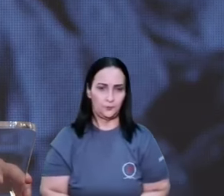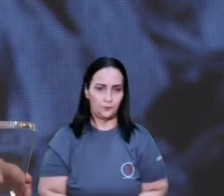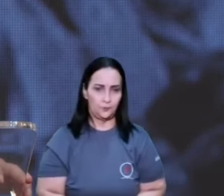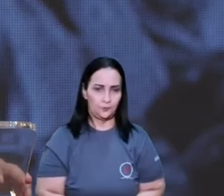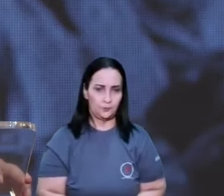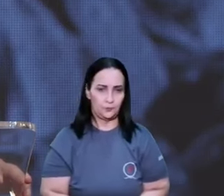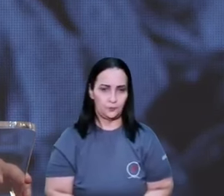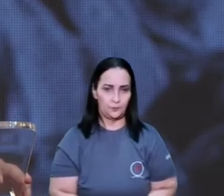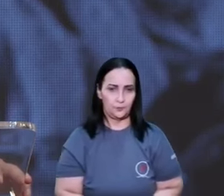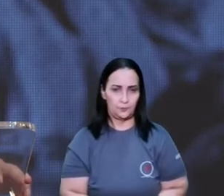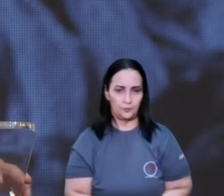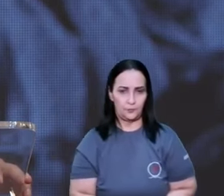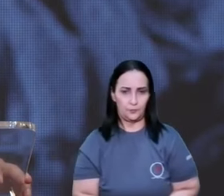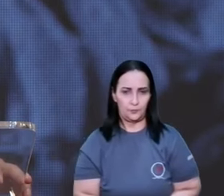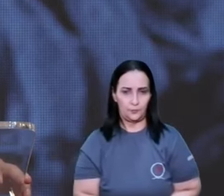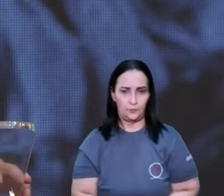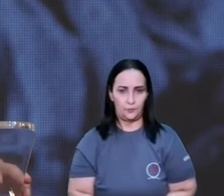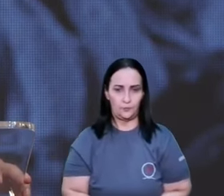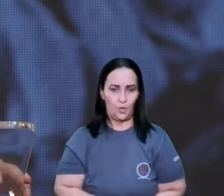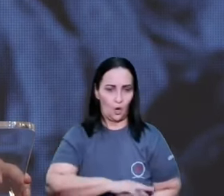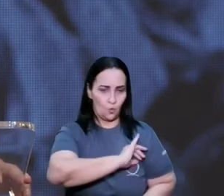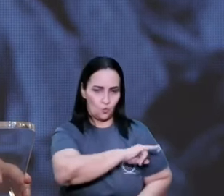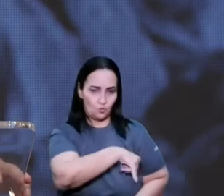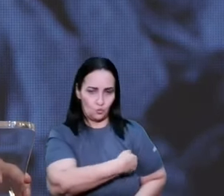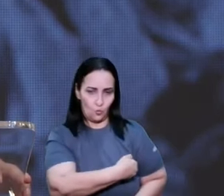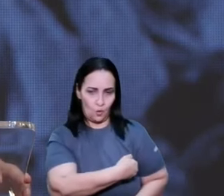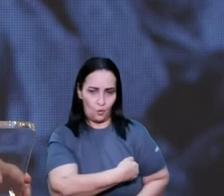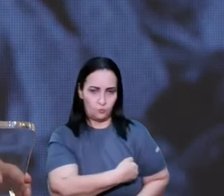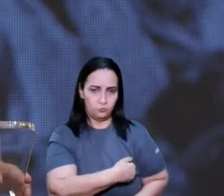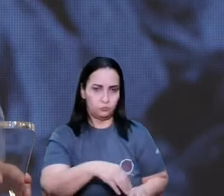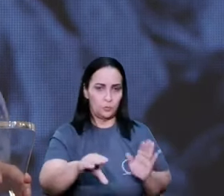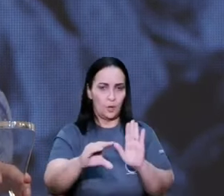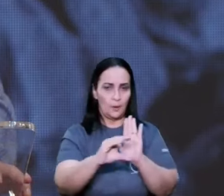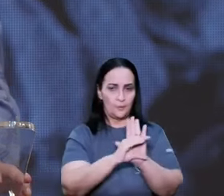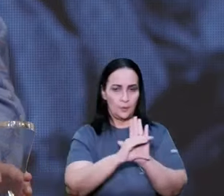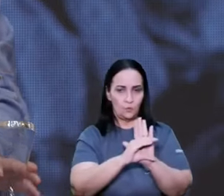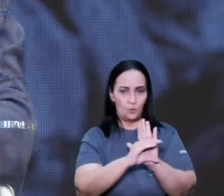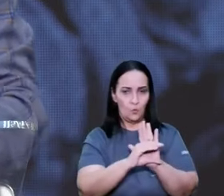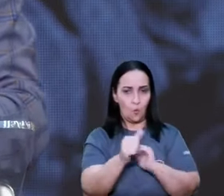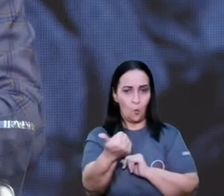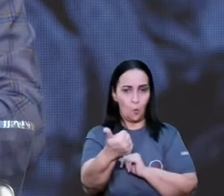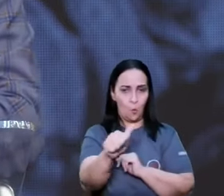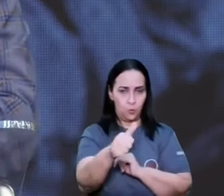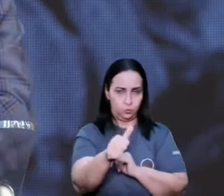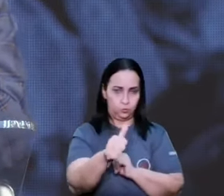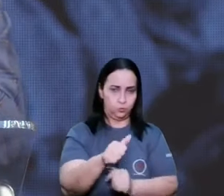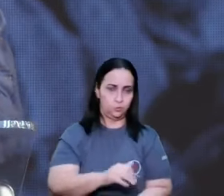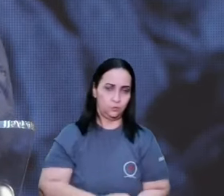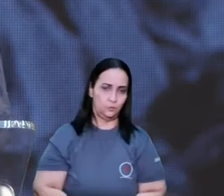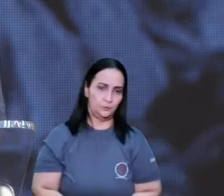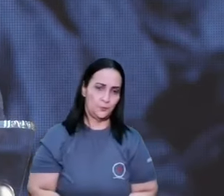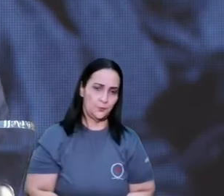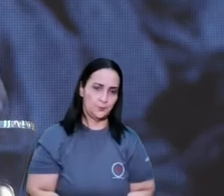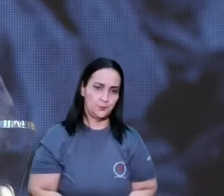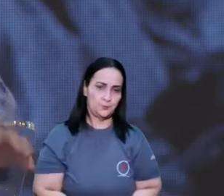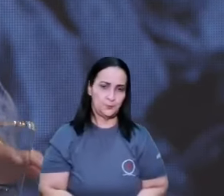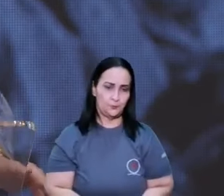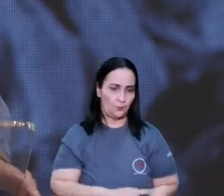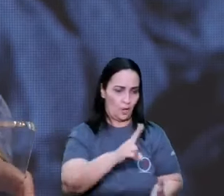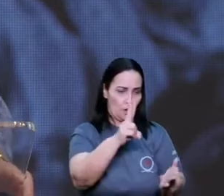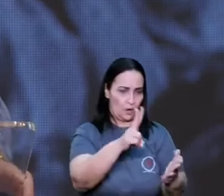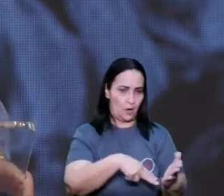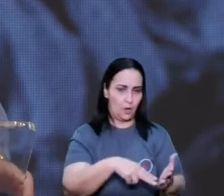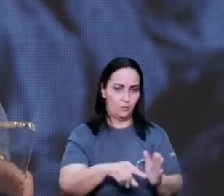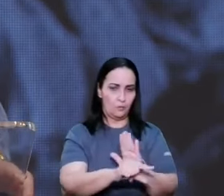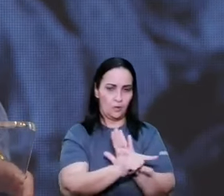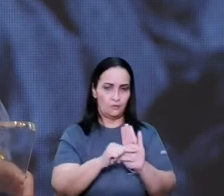narrativa do evangelista João Capítulo de número 11 e leiamos hoje